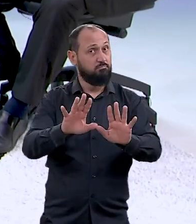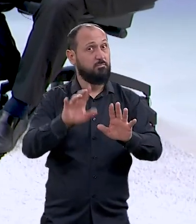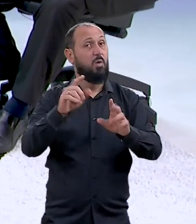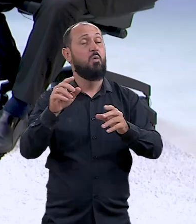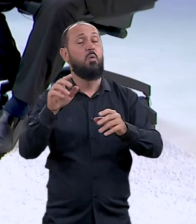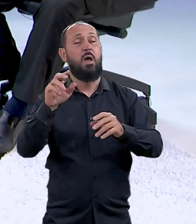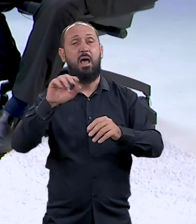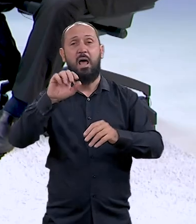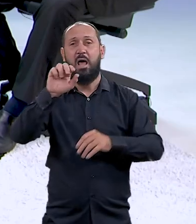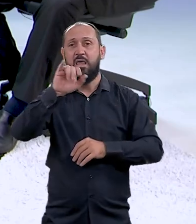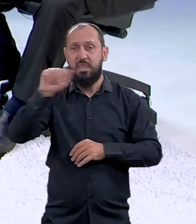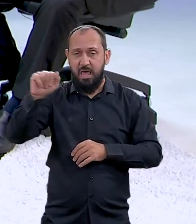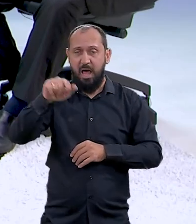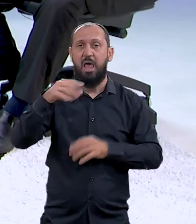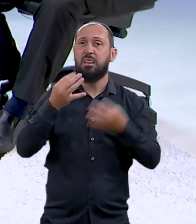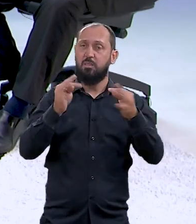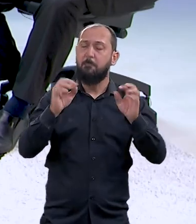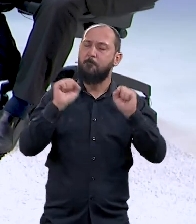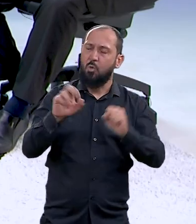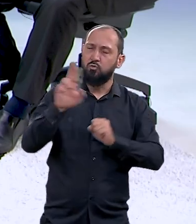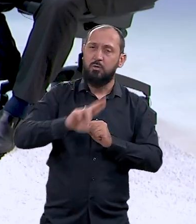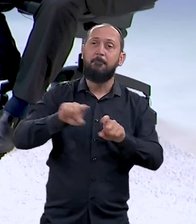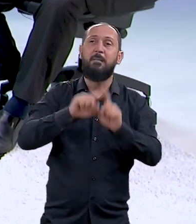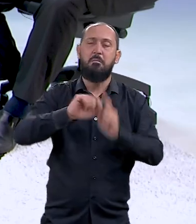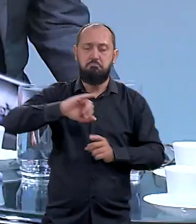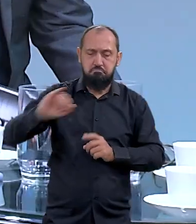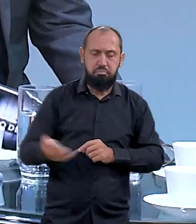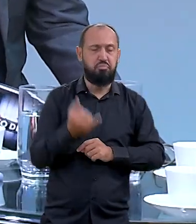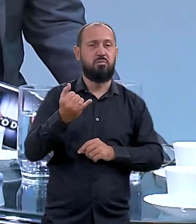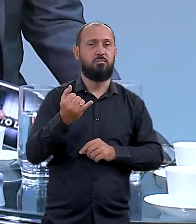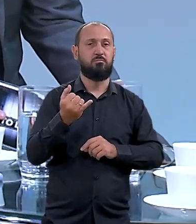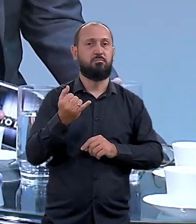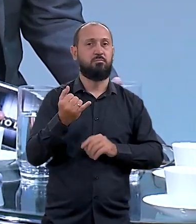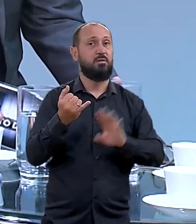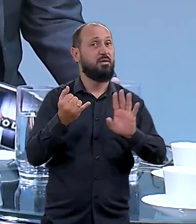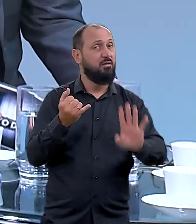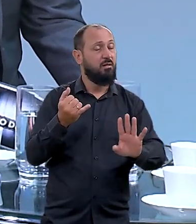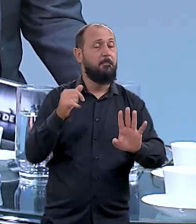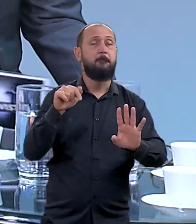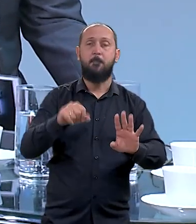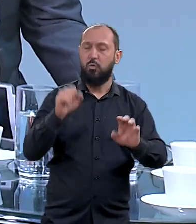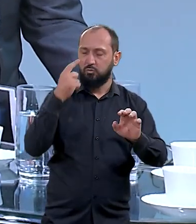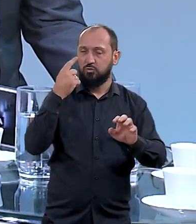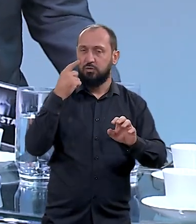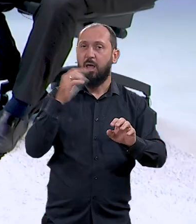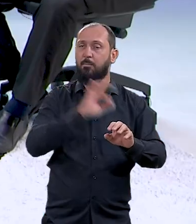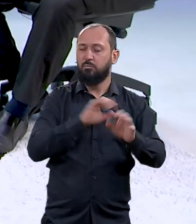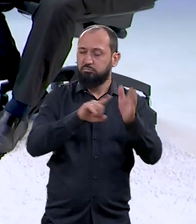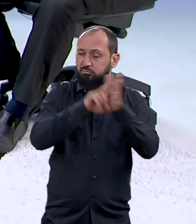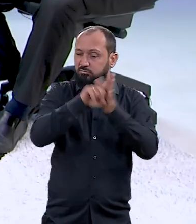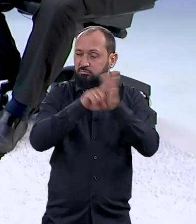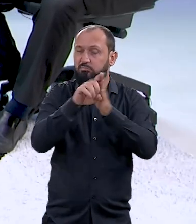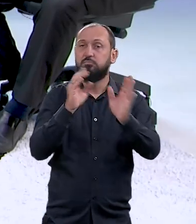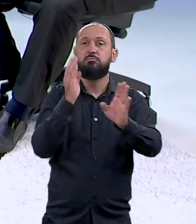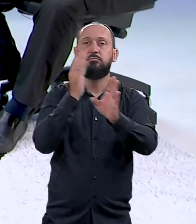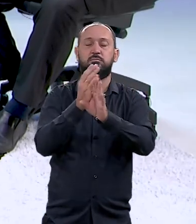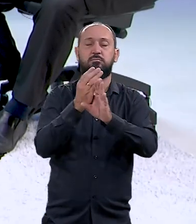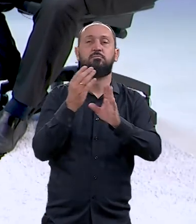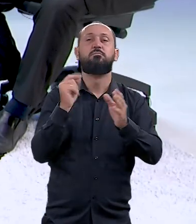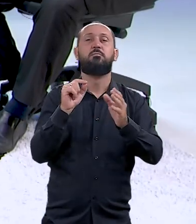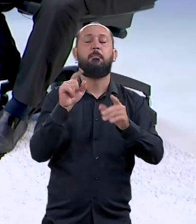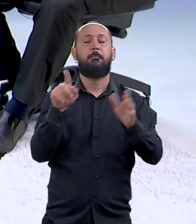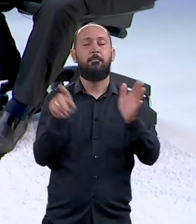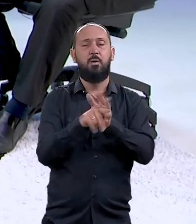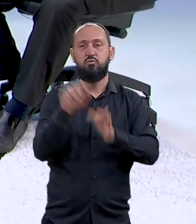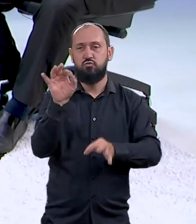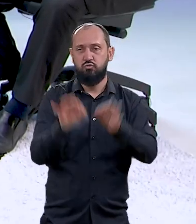você falou sobre as penalidades que as pessoas, não só os candidatos, estão sujeitos a sofrerem, falou sobre como que funciona esse poder de polícia,